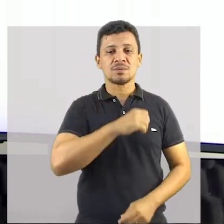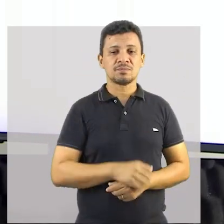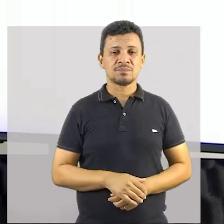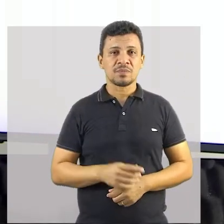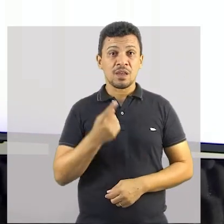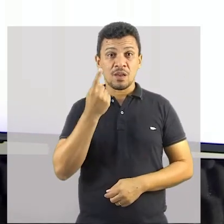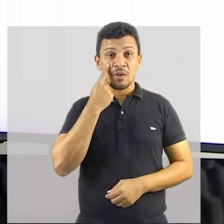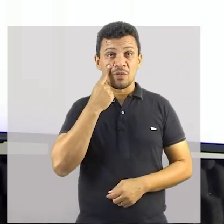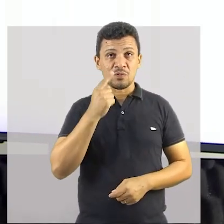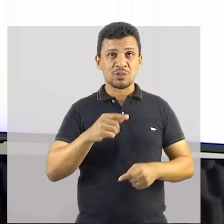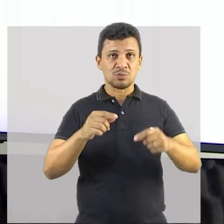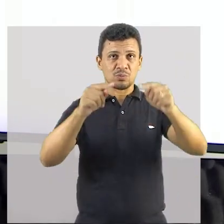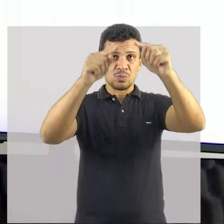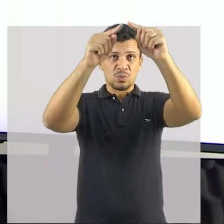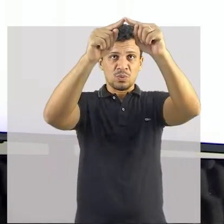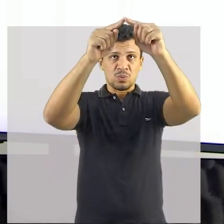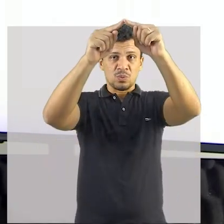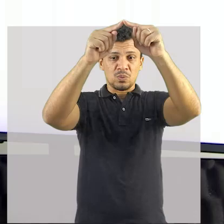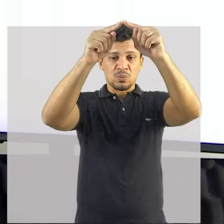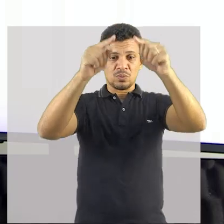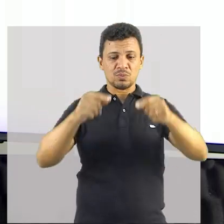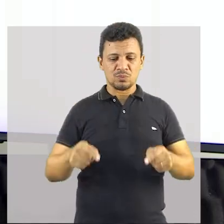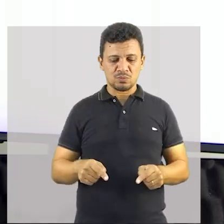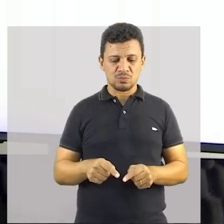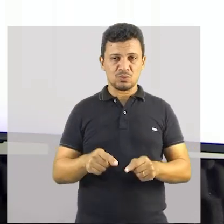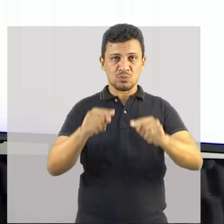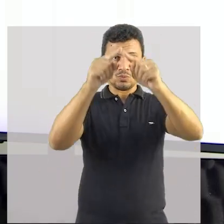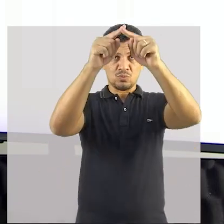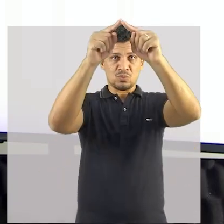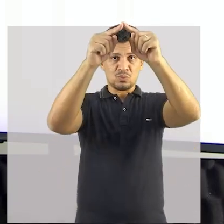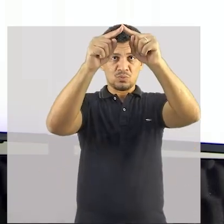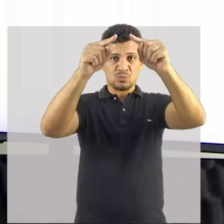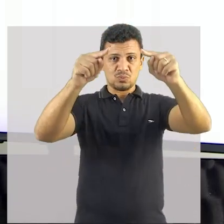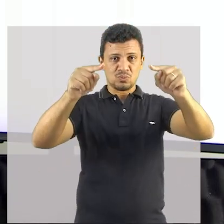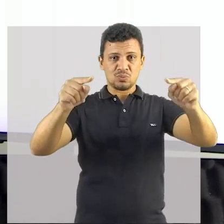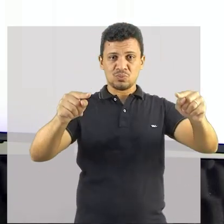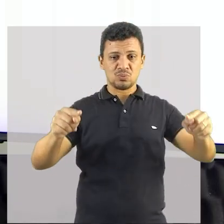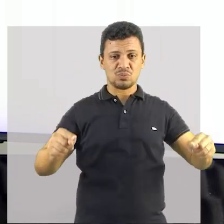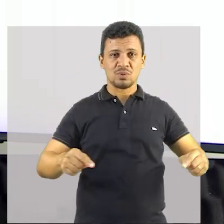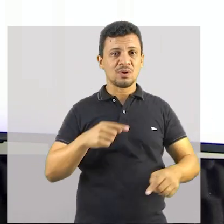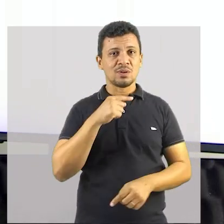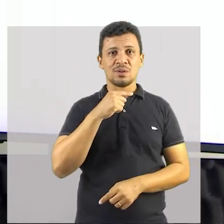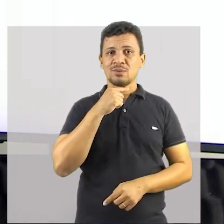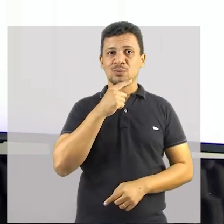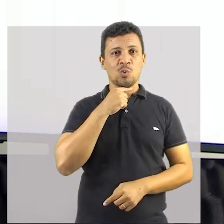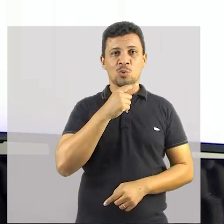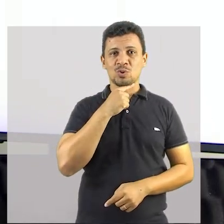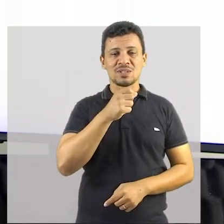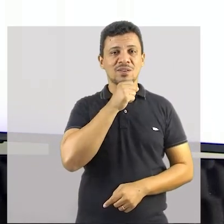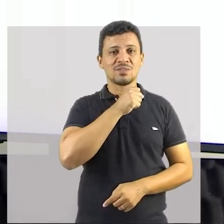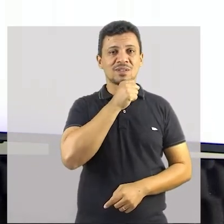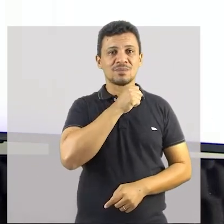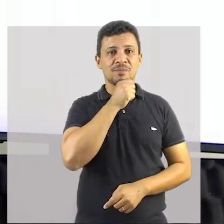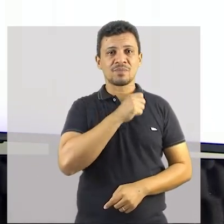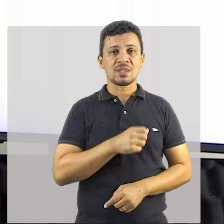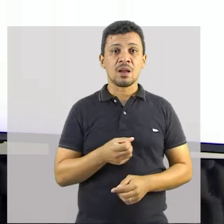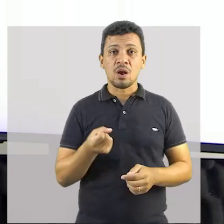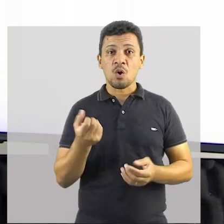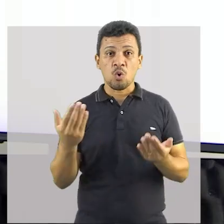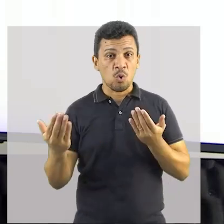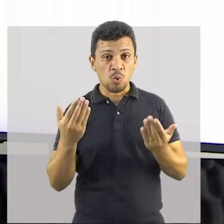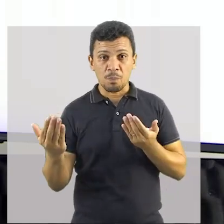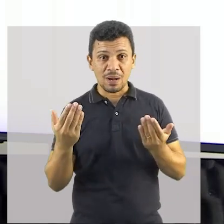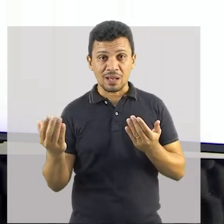vejo ele afunilando, a gente já sabe que a gente não está conseguindo envelhecer como deveria. Se você pegar, por exemplo, a pirâmide da